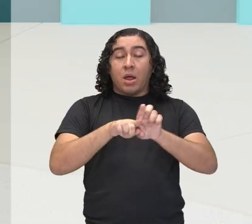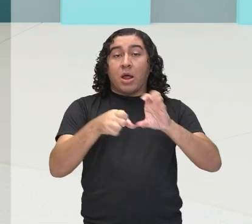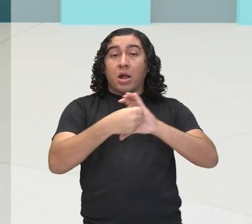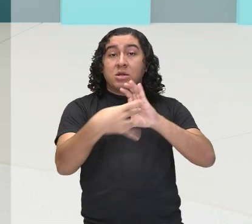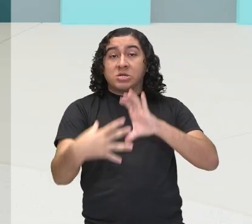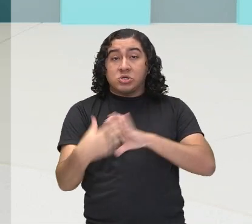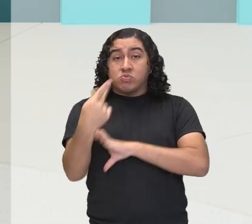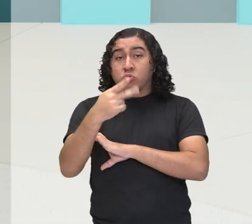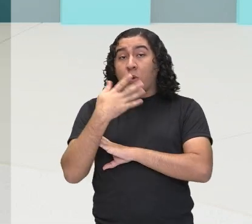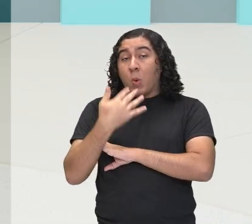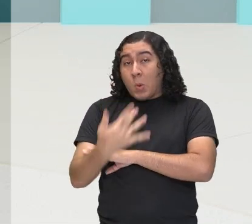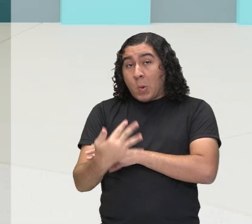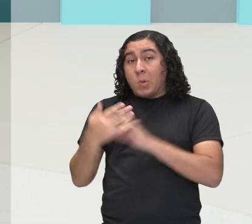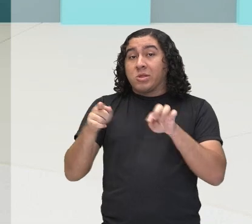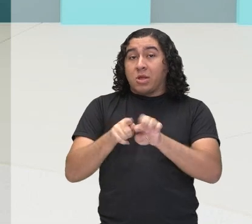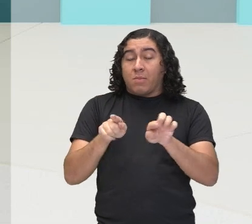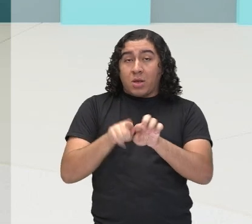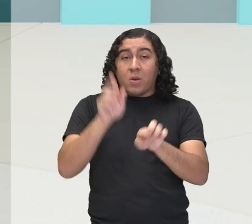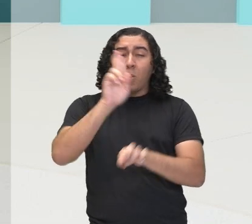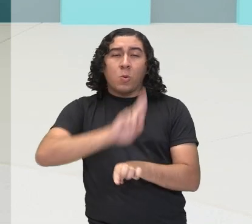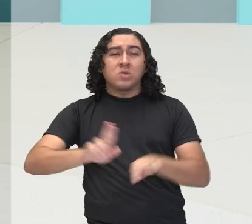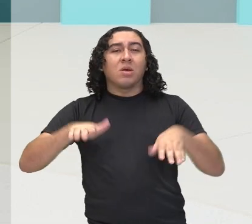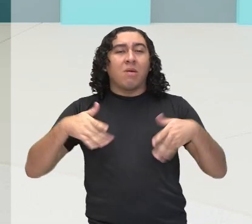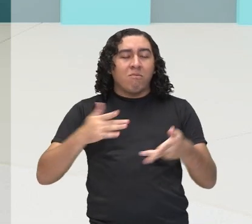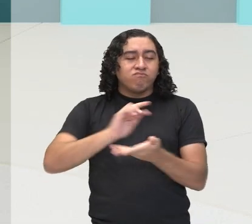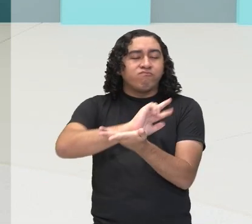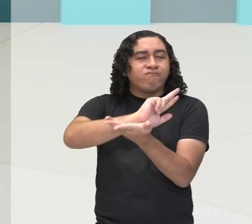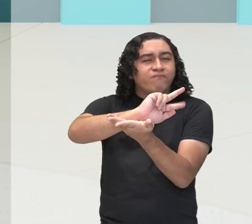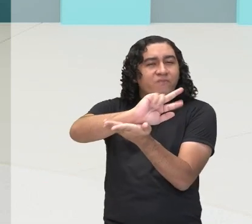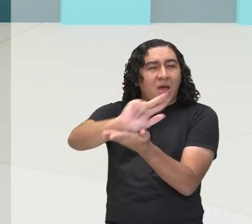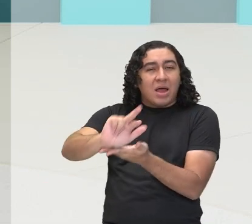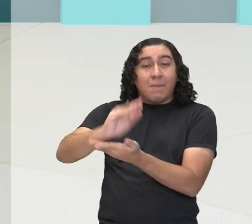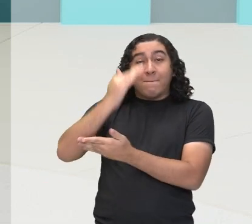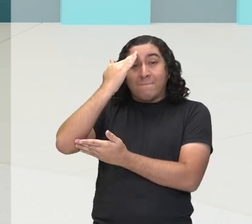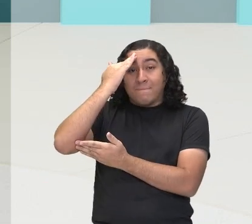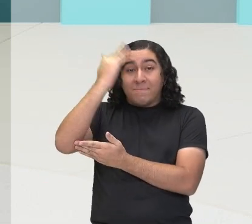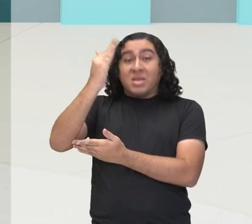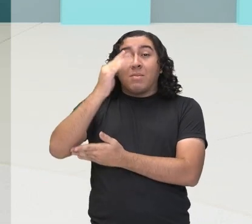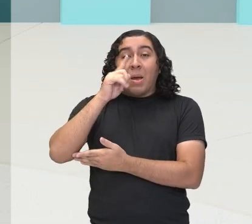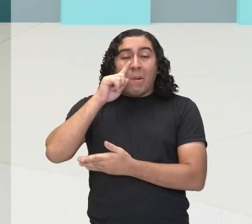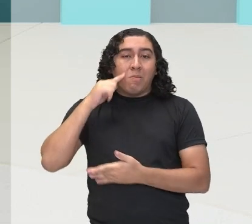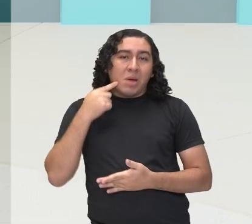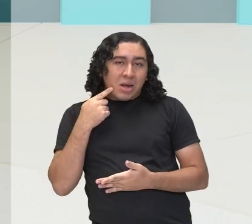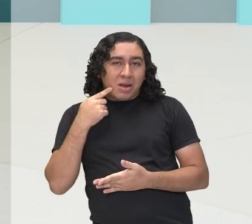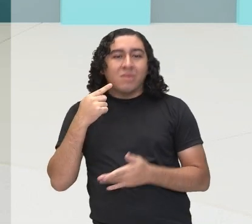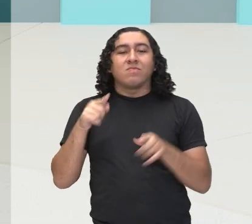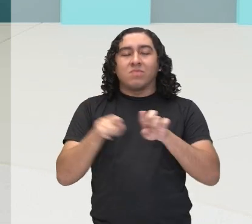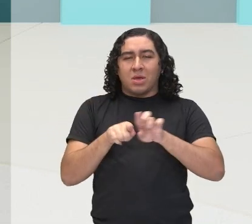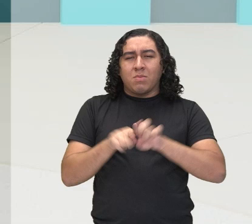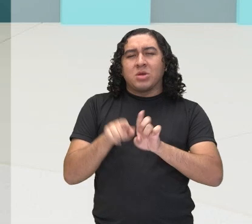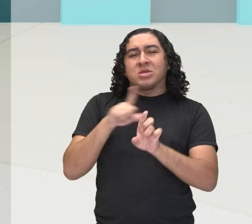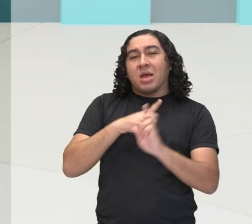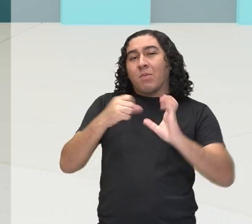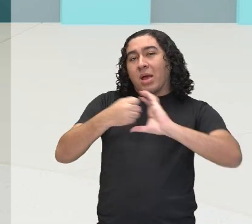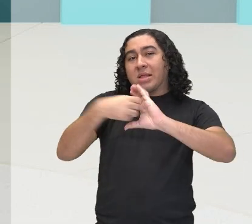caracterização dele, ele utiliza muitas cores, principalmente o amarelo, então ele tem uma